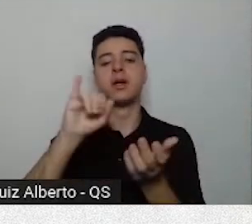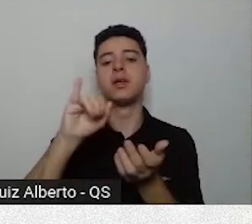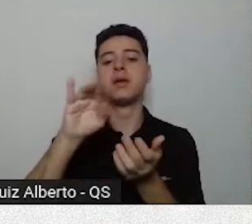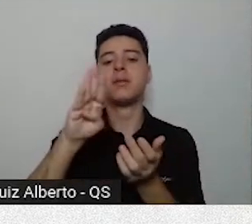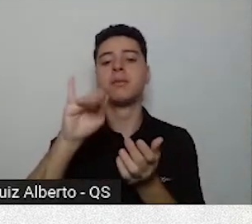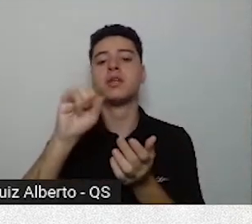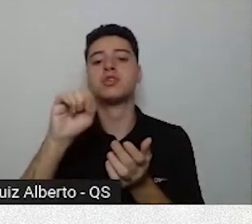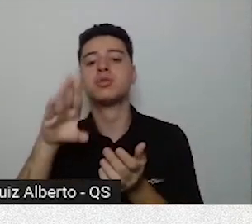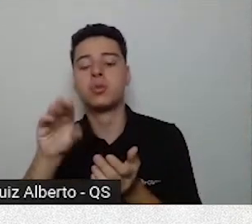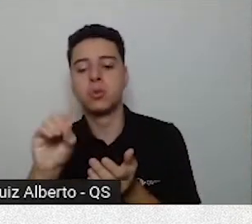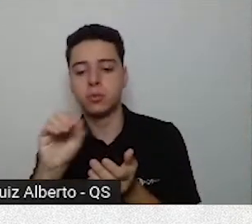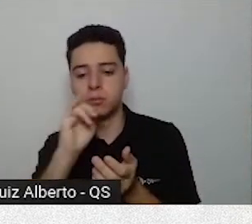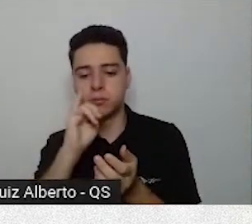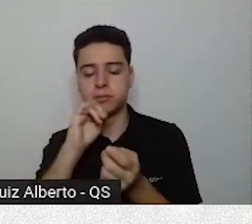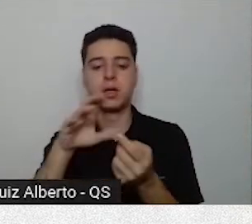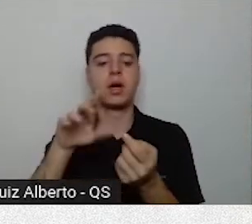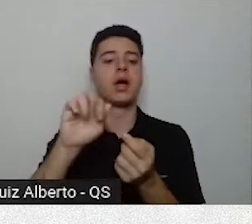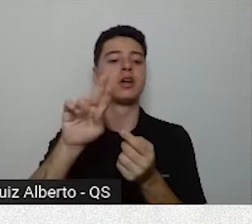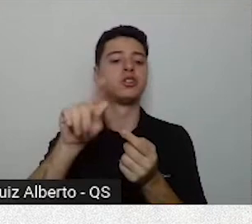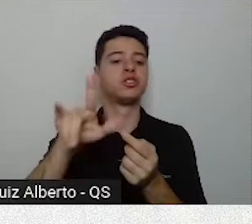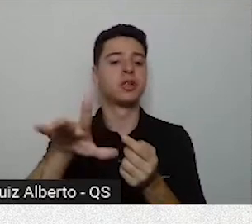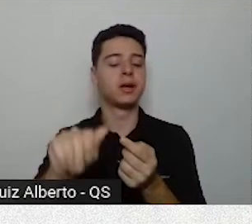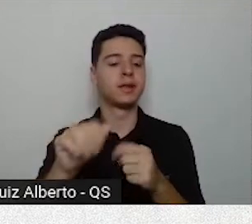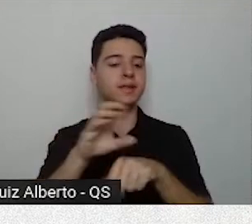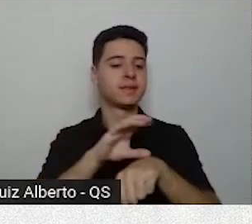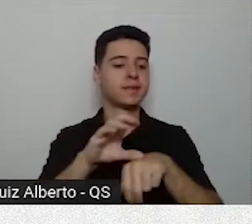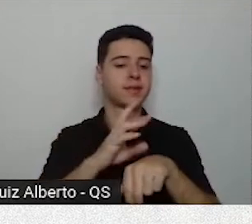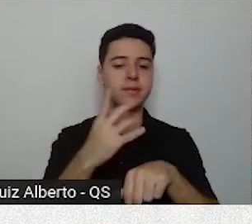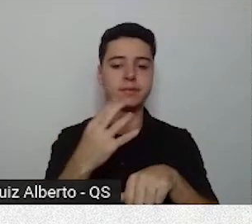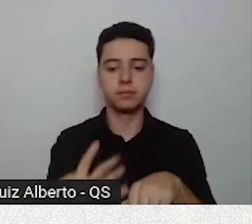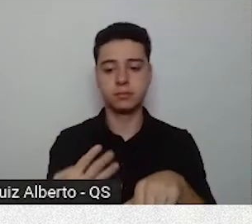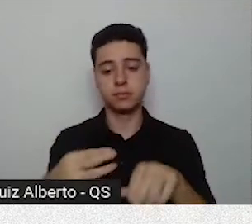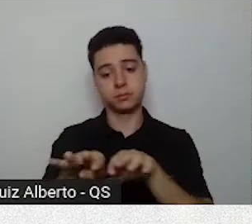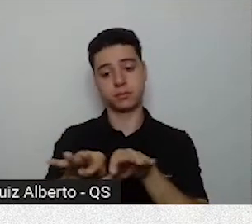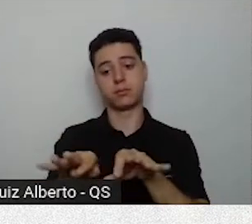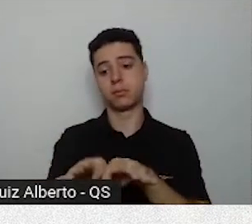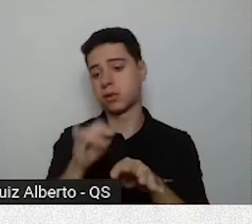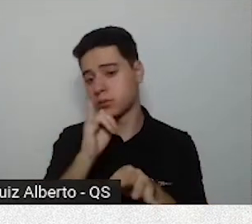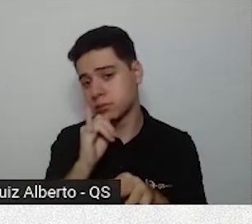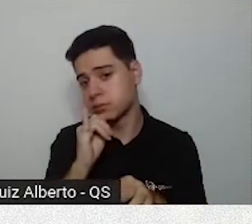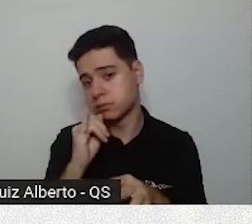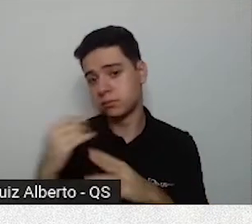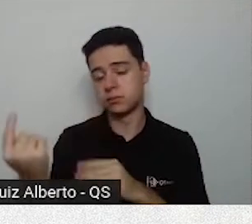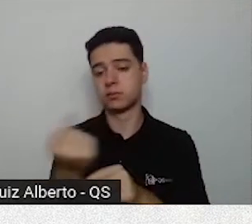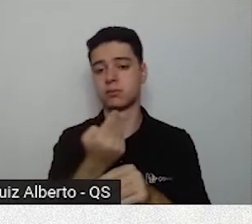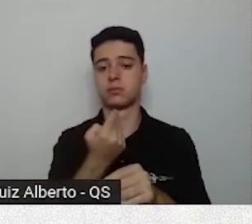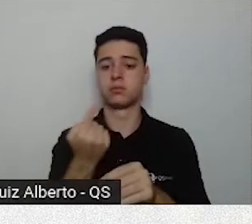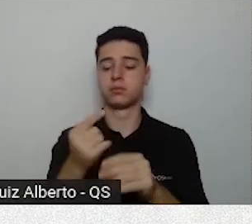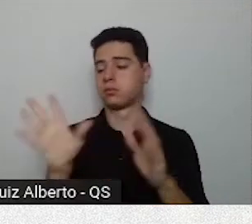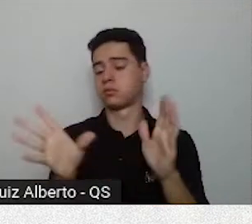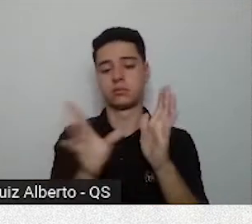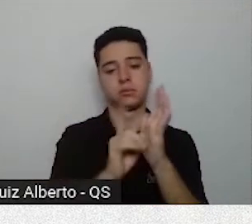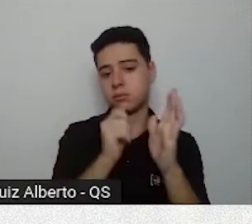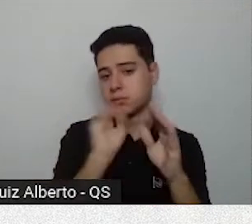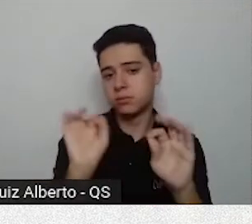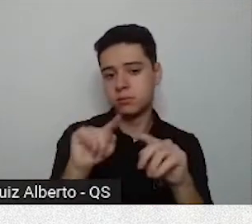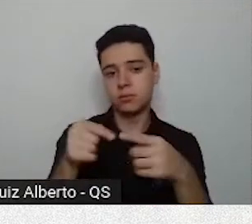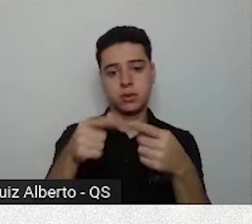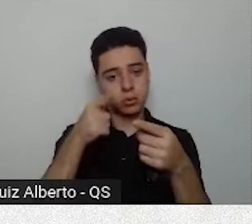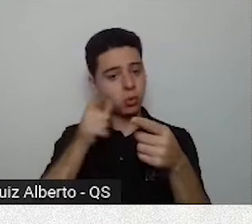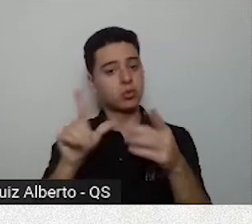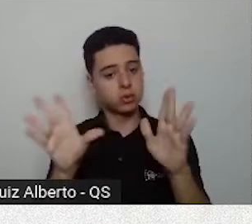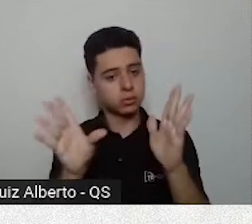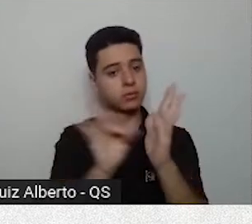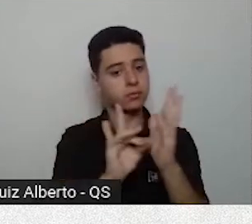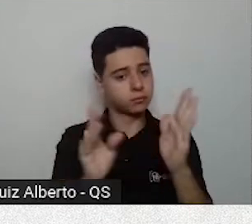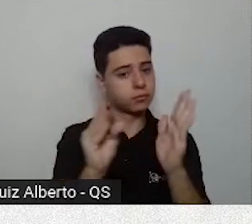A segunda, da argila cinza, também sem fixador. mas ela conseguiu fixar um pouco mais. Eu não sei se tem